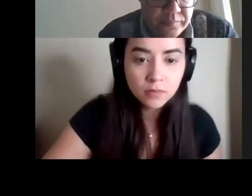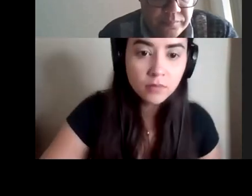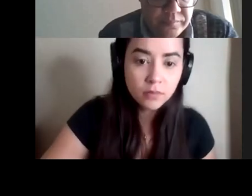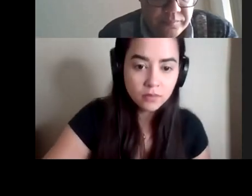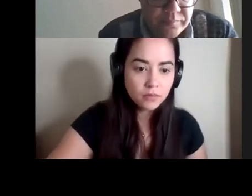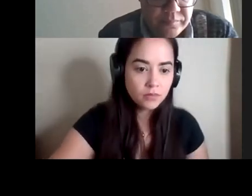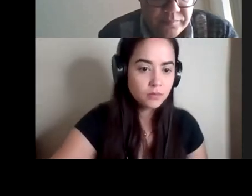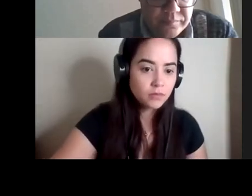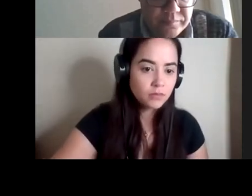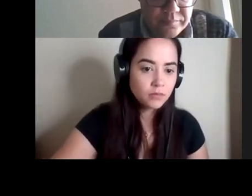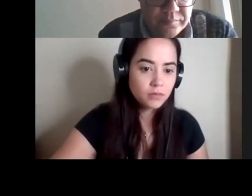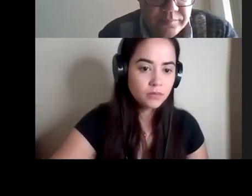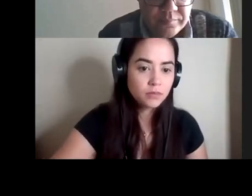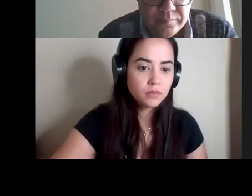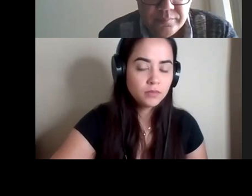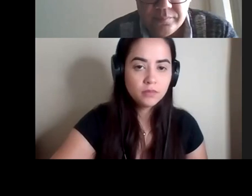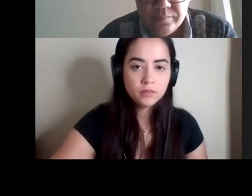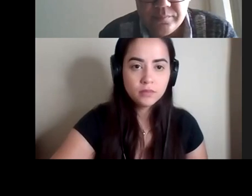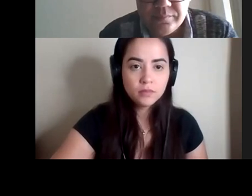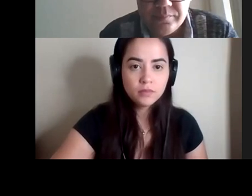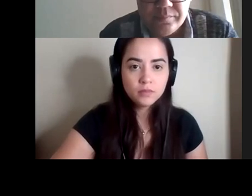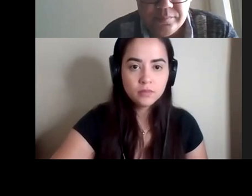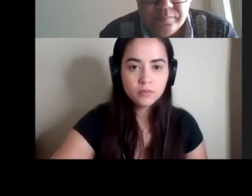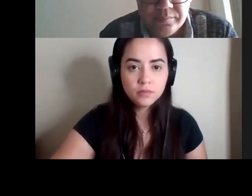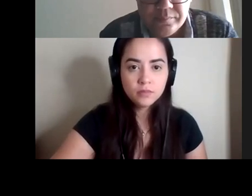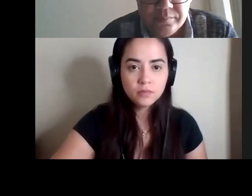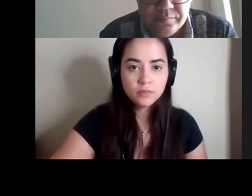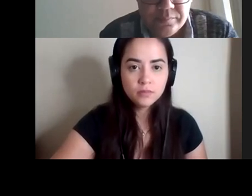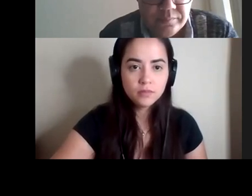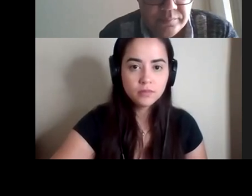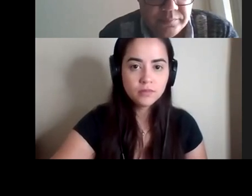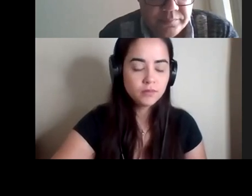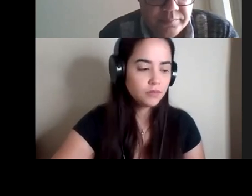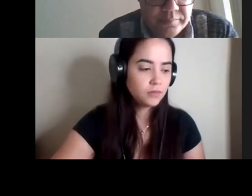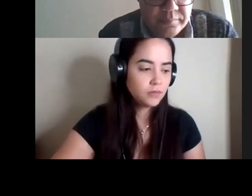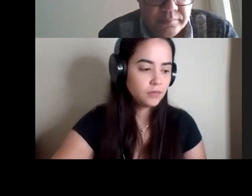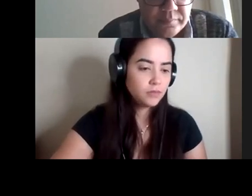um copinho de água? Já passou 2 minutos, né?